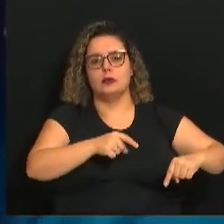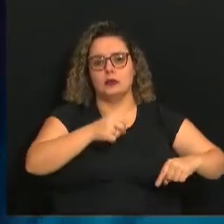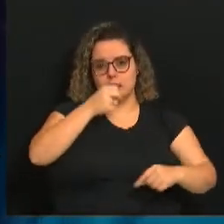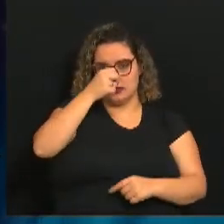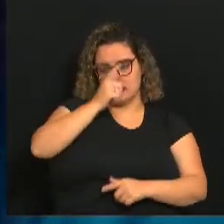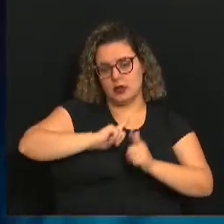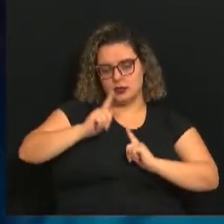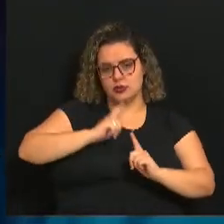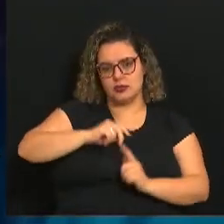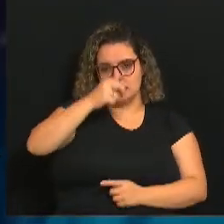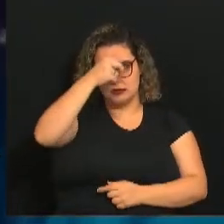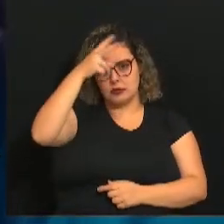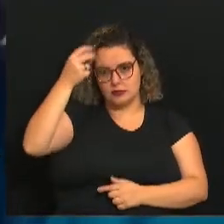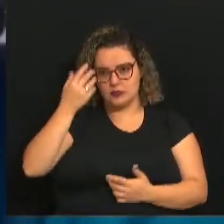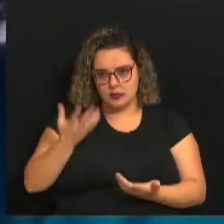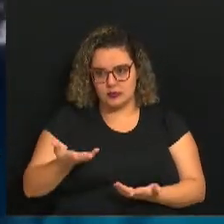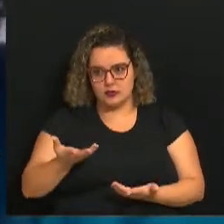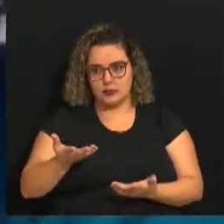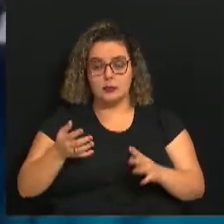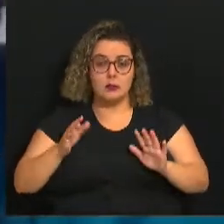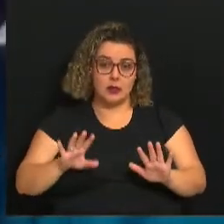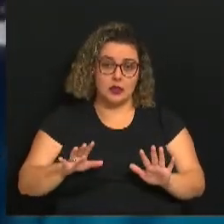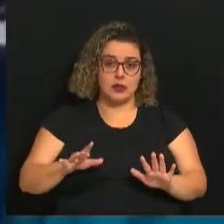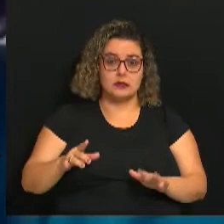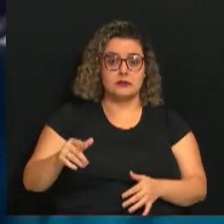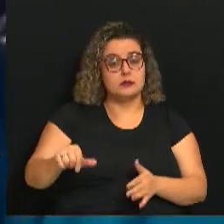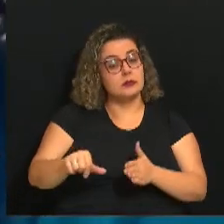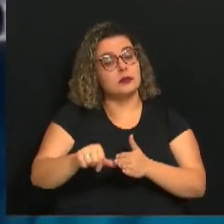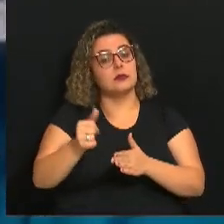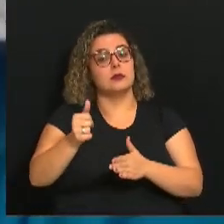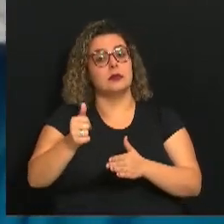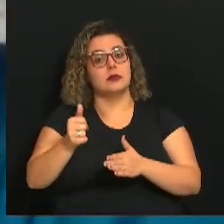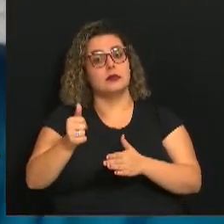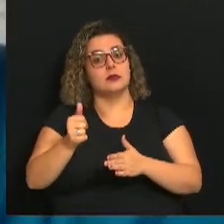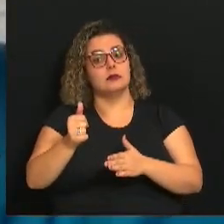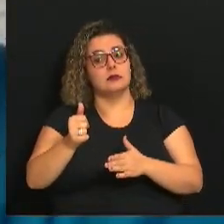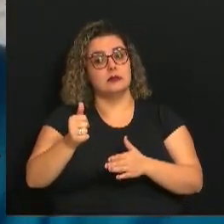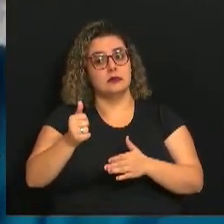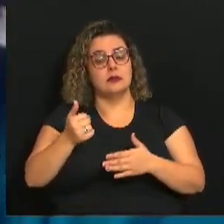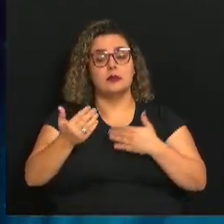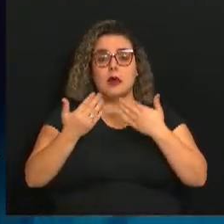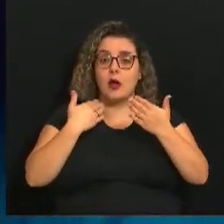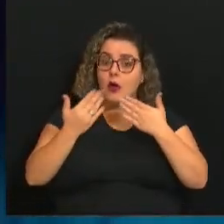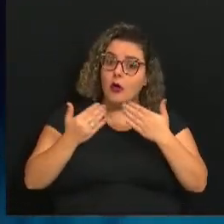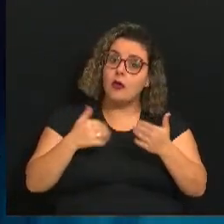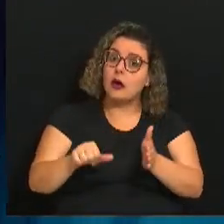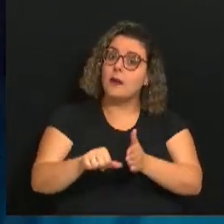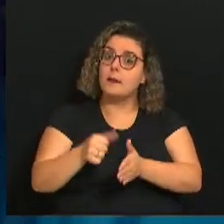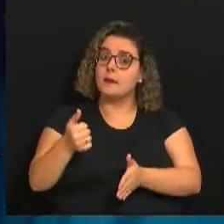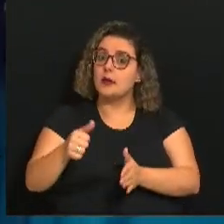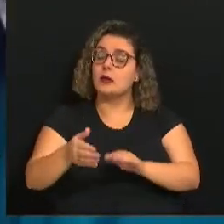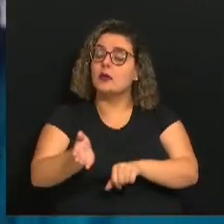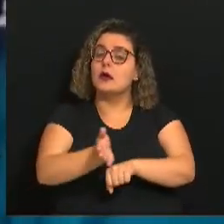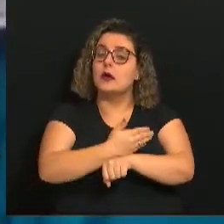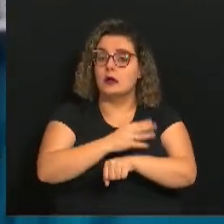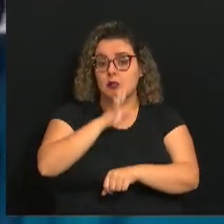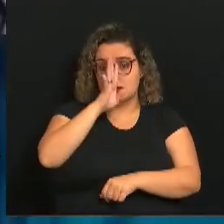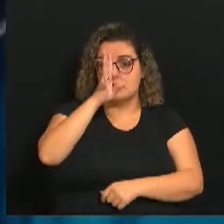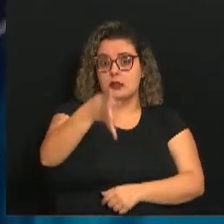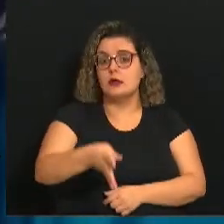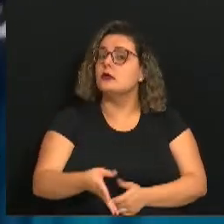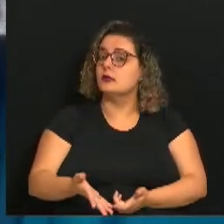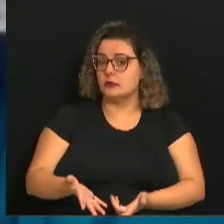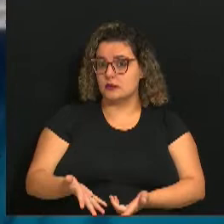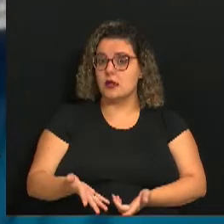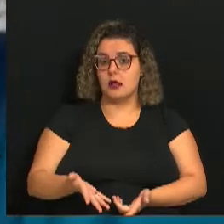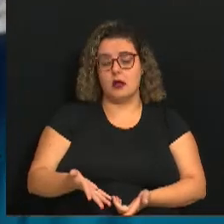é óbvio que primeiro a gente tenta caminhar rumo aí ao diálogo para que a política seja